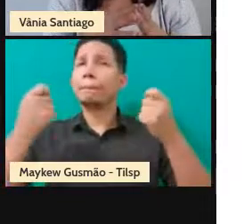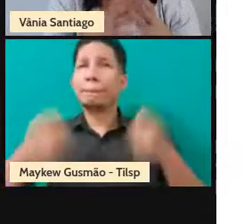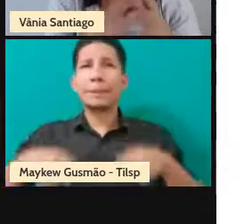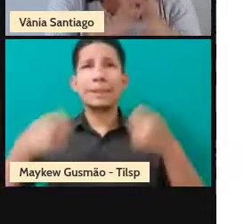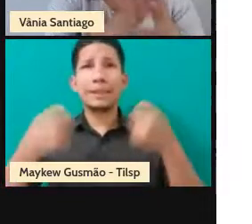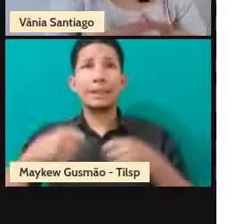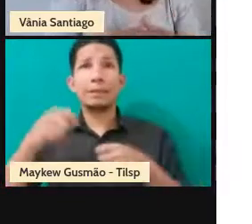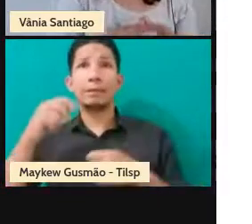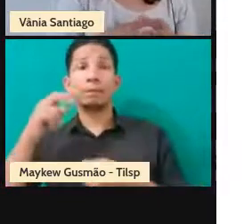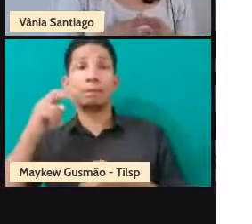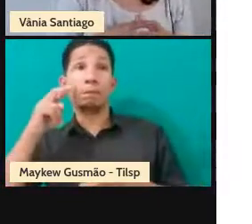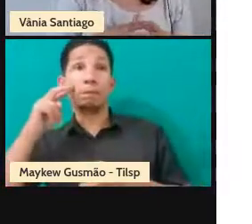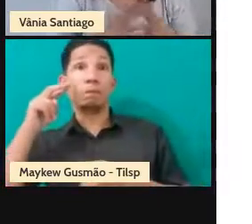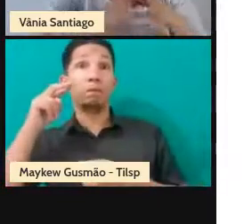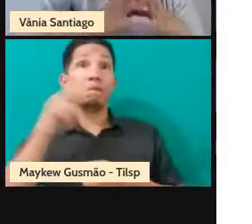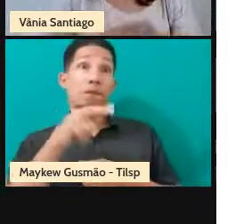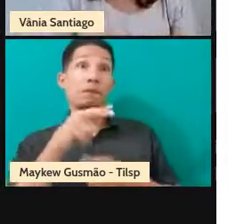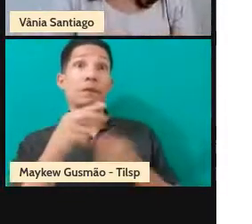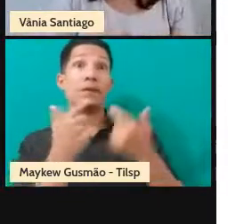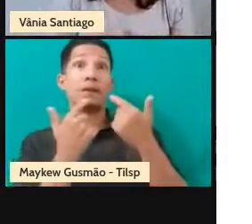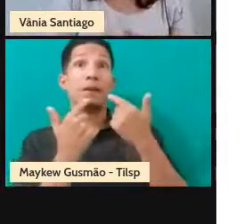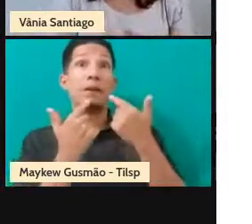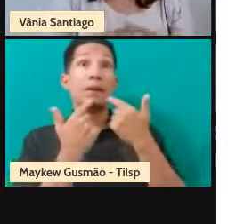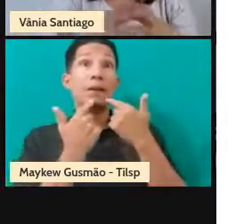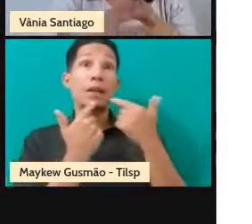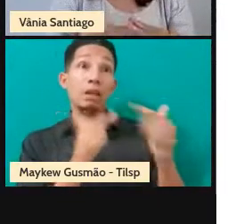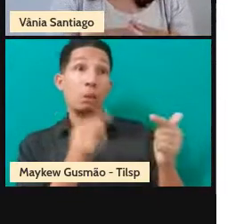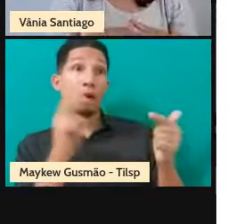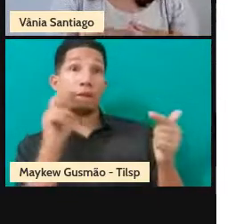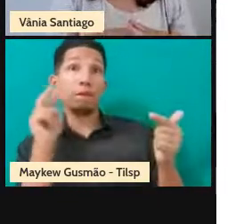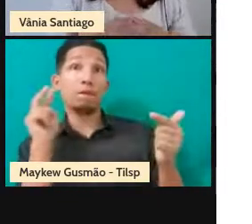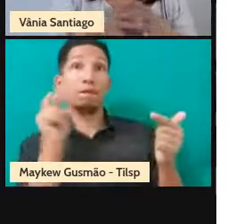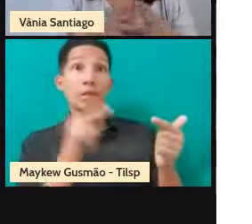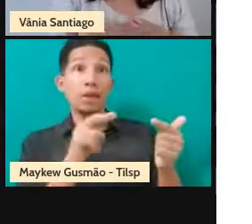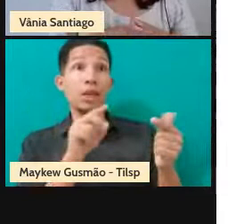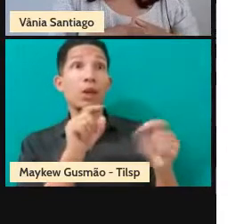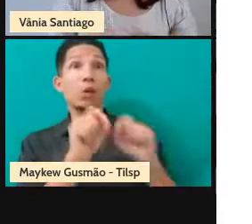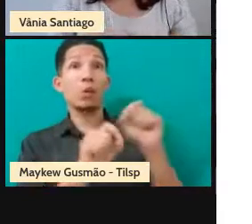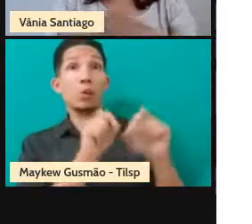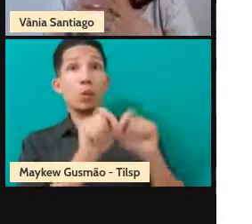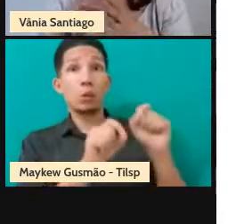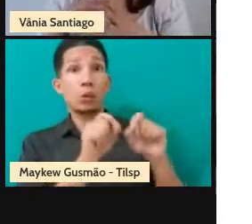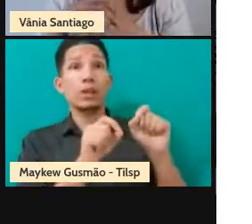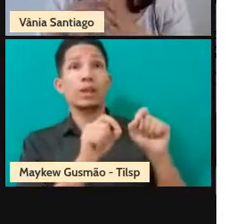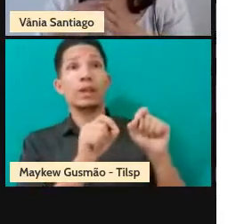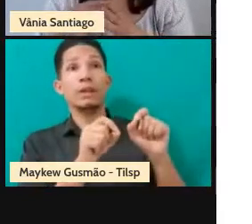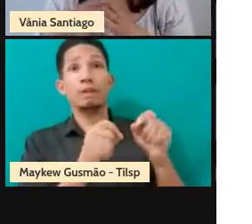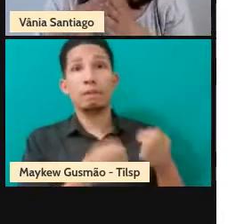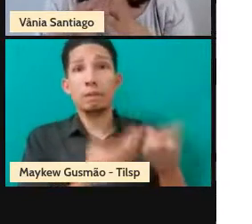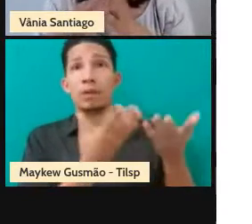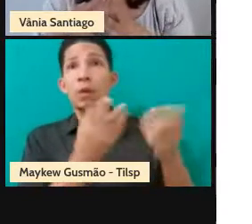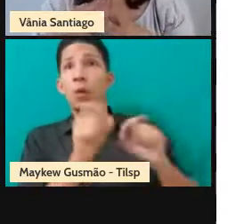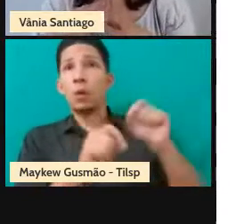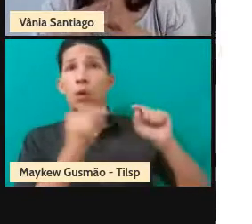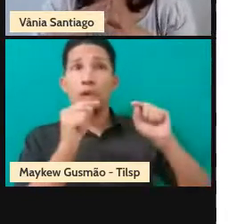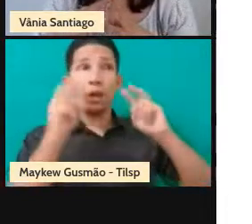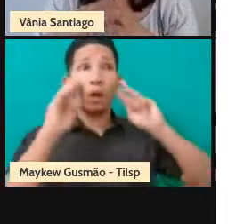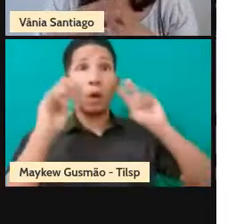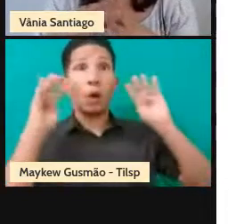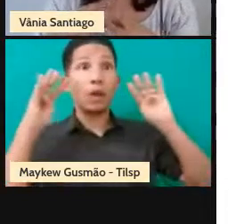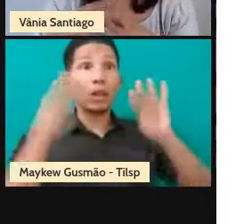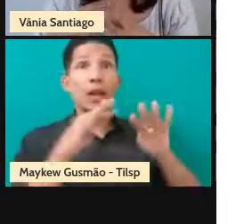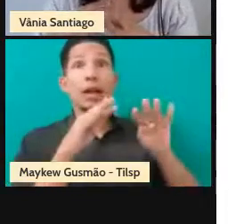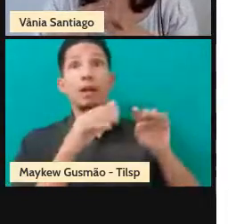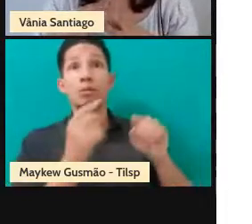olhar para a situação da linguagem, né, para o polo da linguagem, do que é repetível, do que é reproduzível, e olhar para a situação única